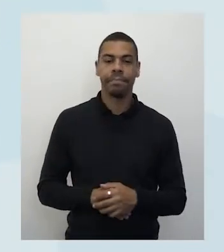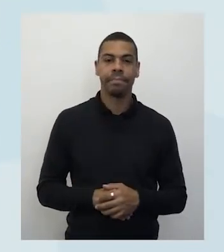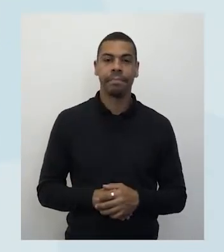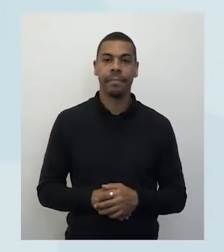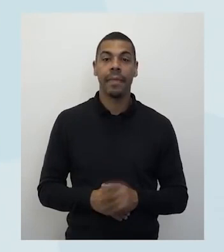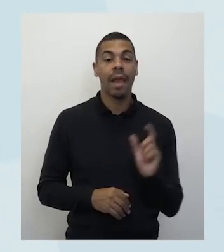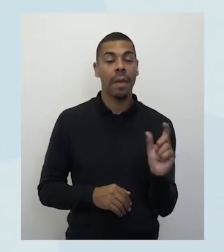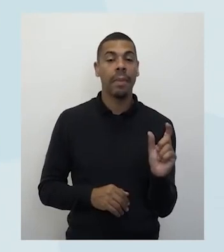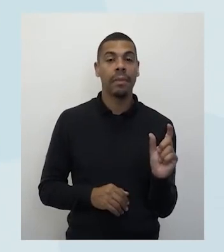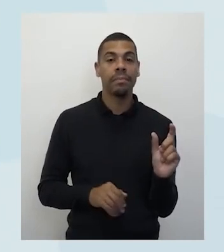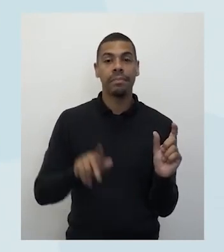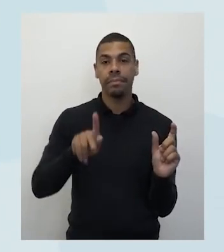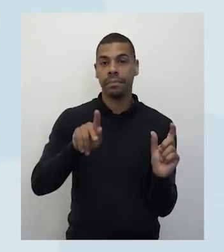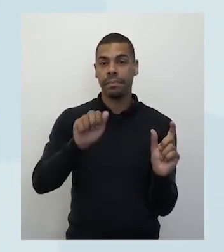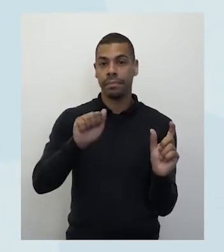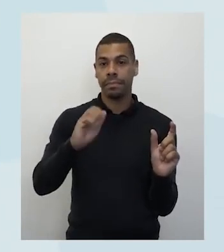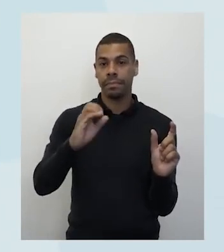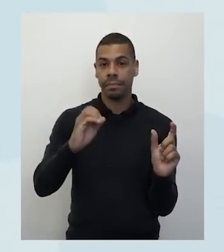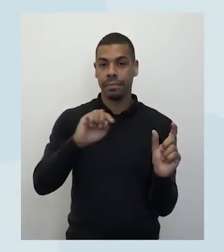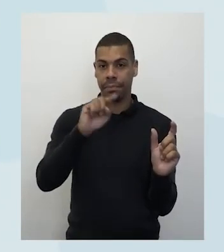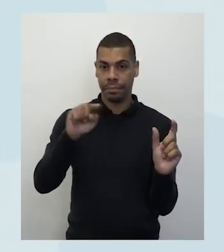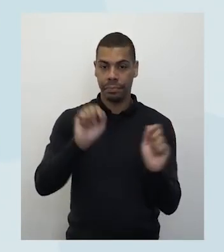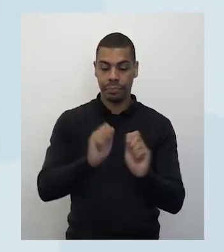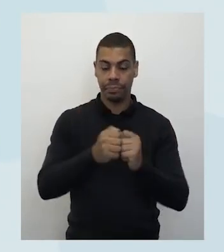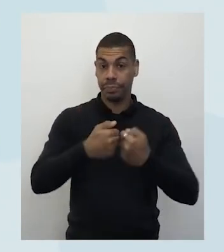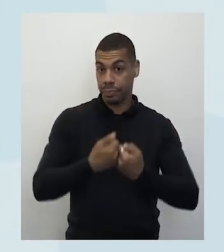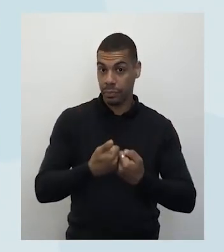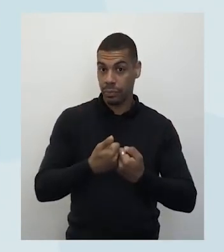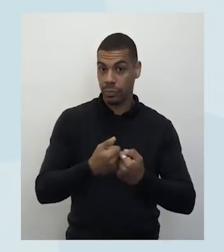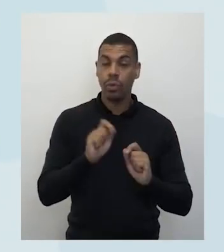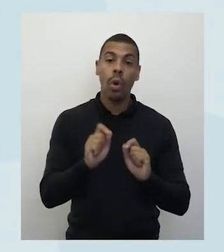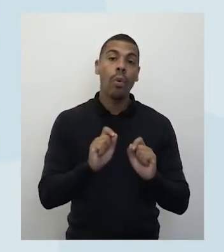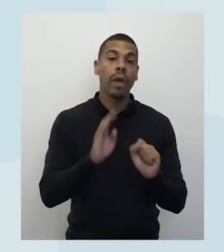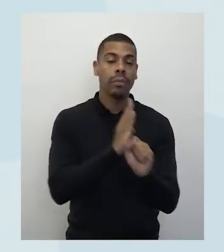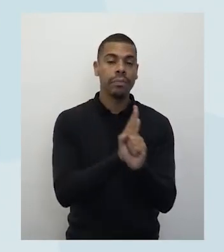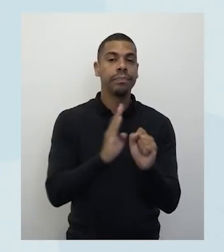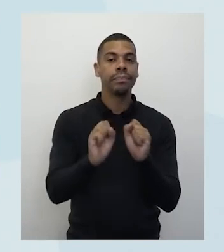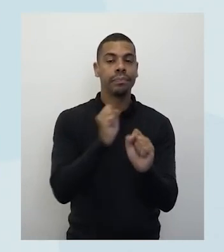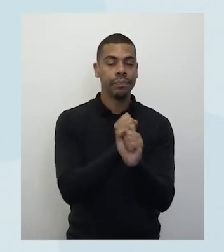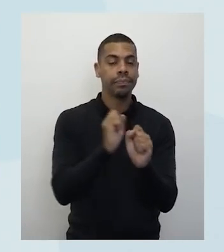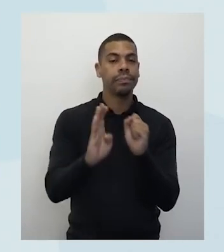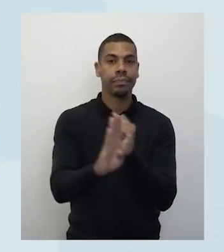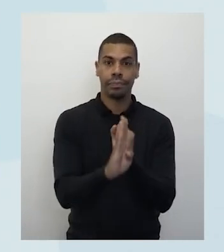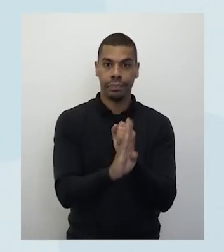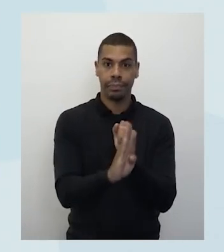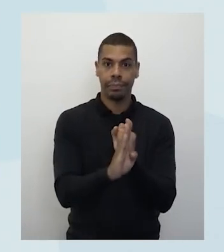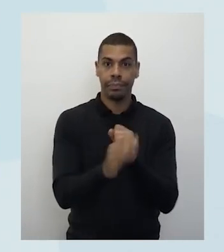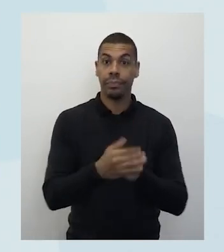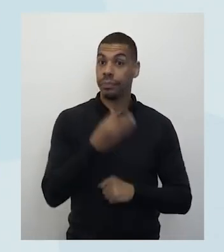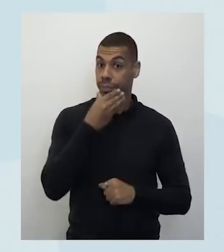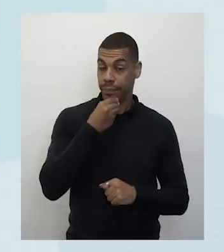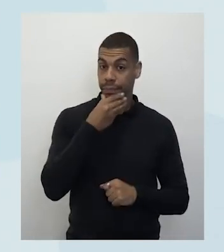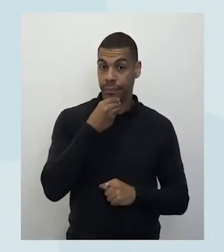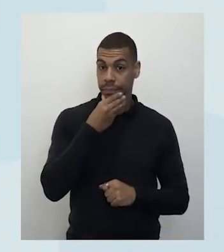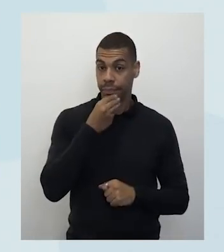substantivo do gênero masculino, certo? Então, portanto, o pai corrige, porque a palavra que acompanha, no caso aí o pronome possessivo, deve